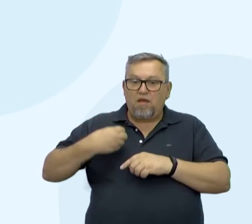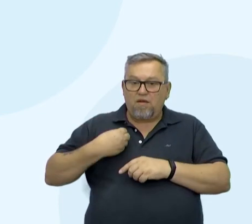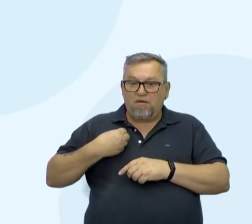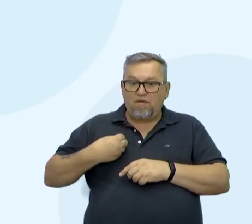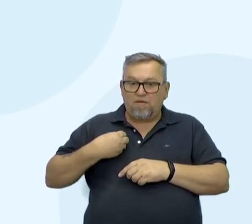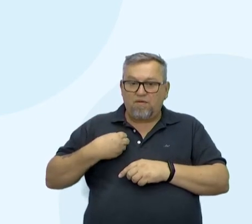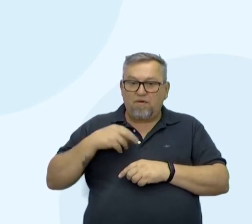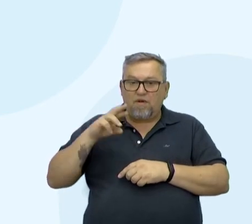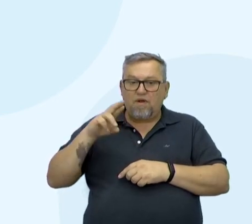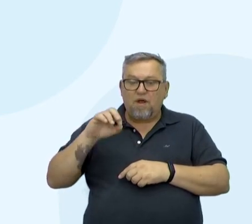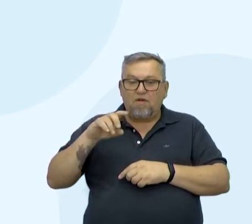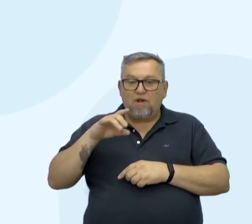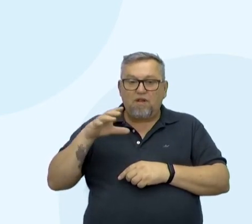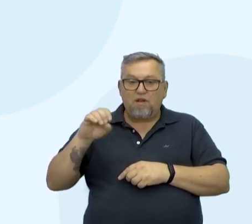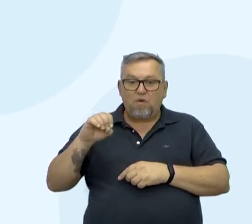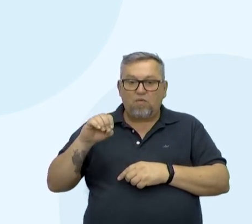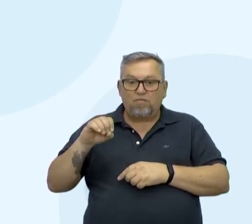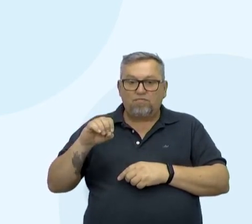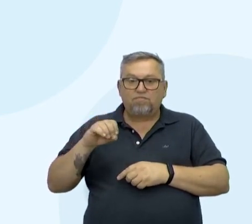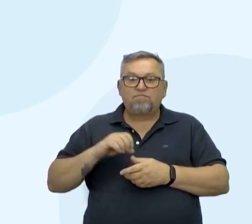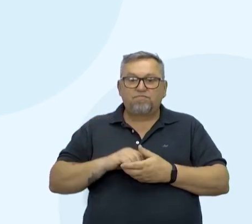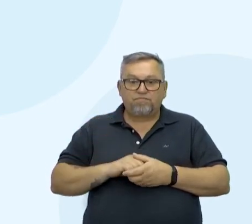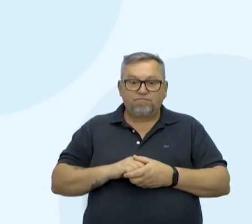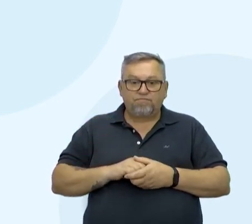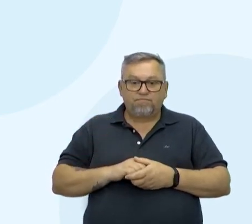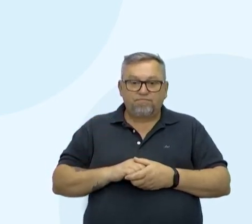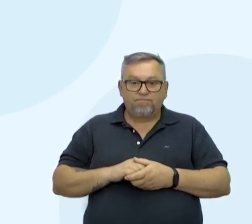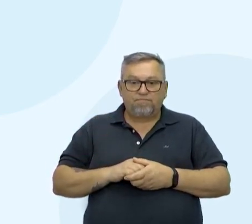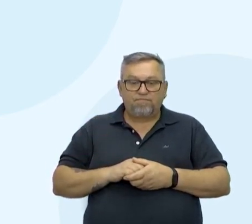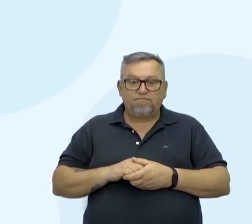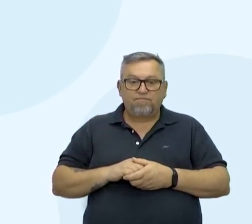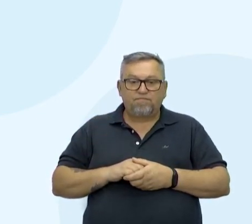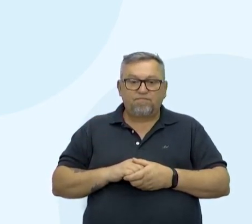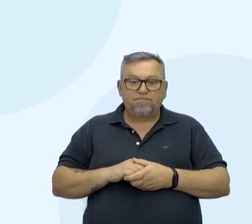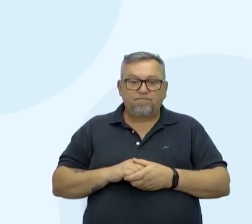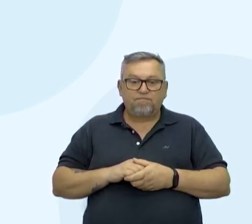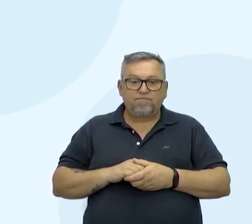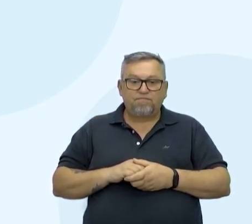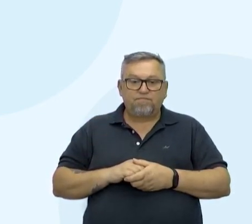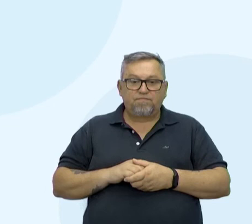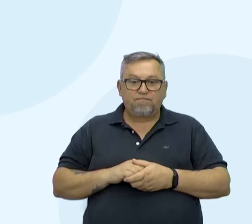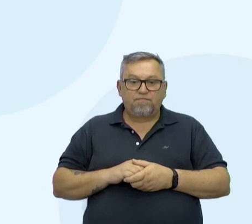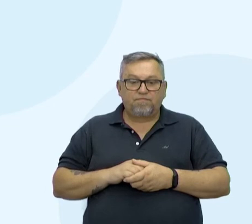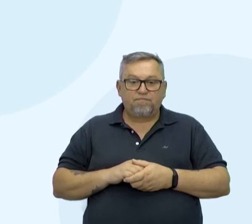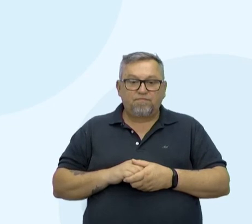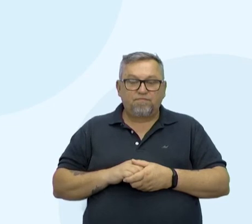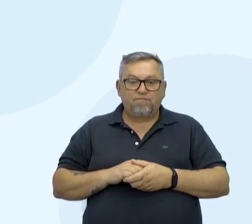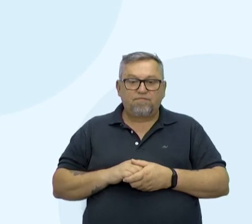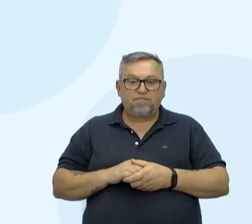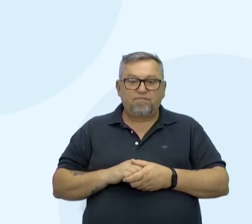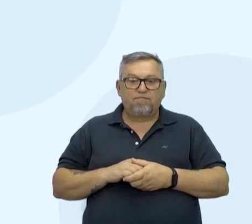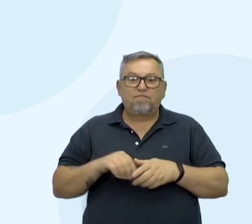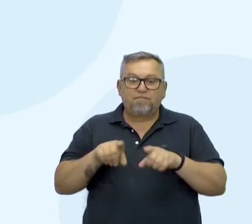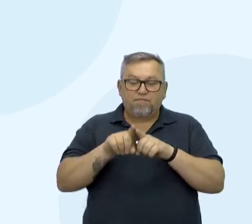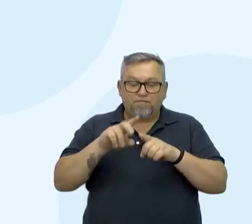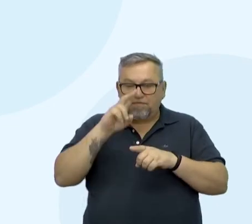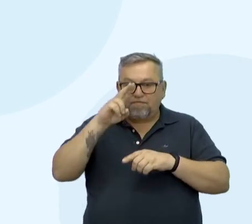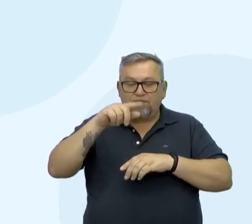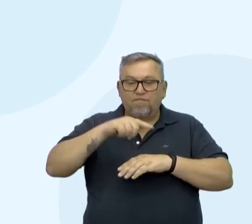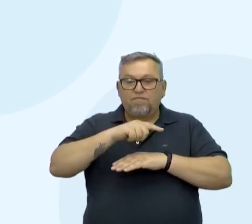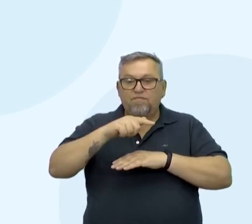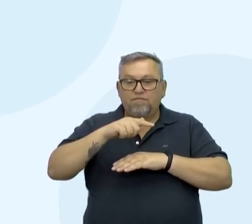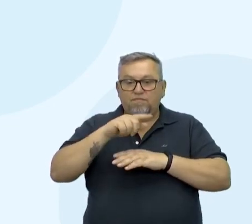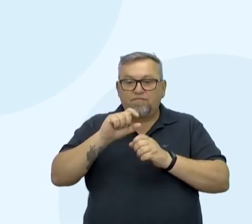pressão de radiação. É a energia gerada no interior das estrelas que contrabalanceia com a força gravitacional que